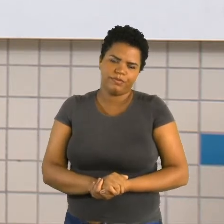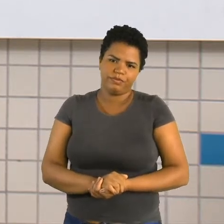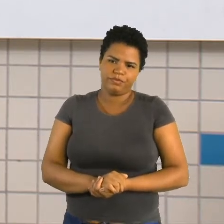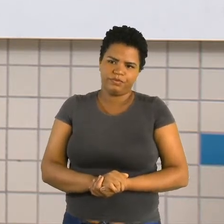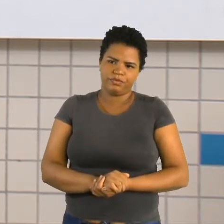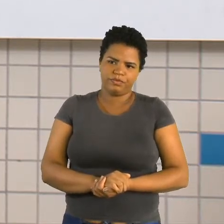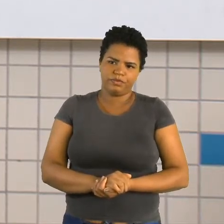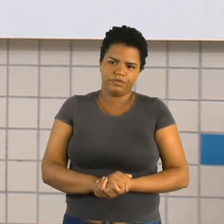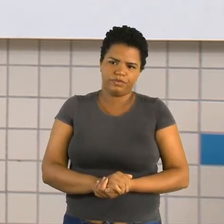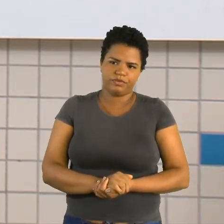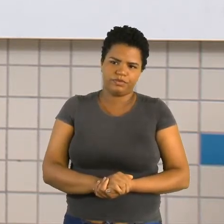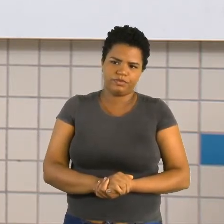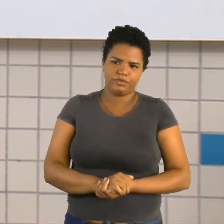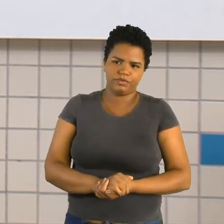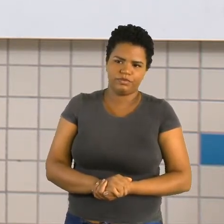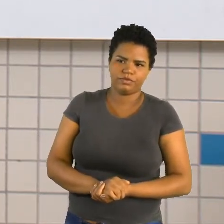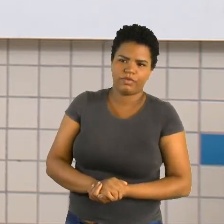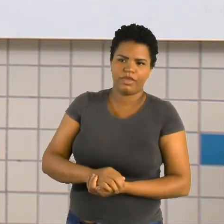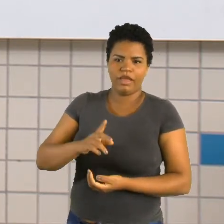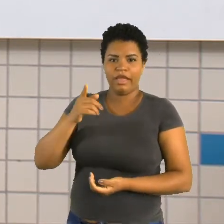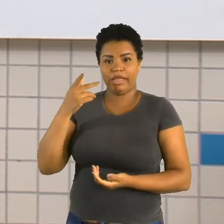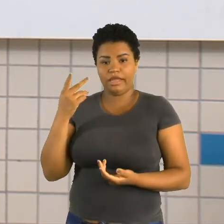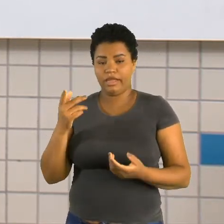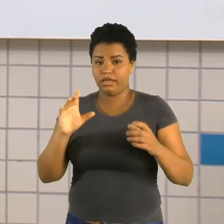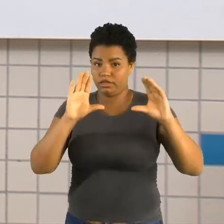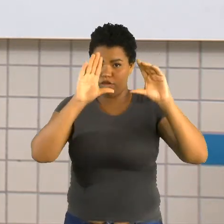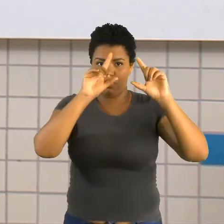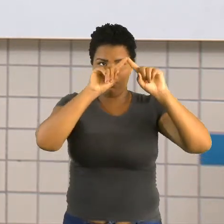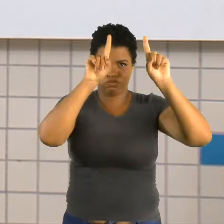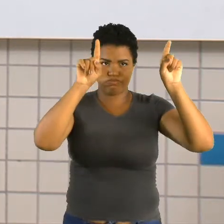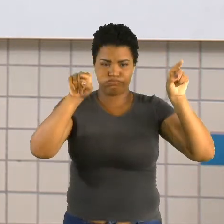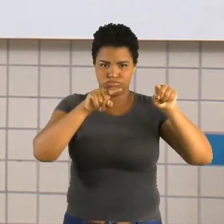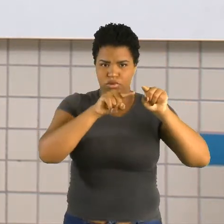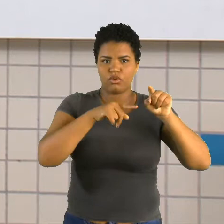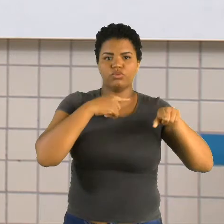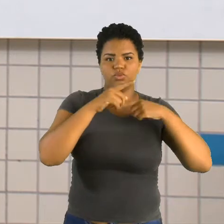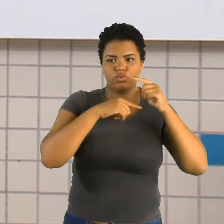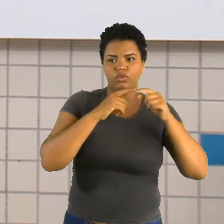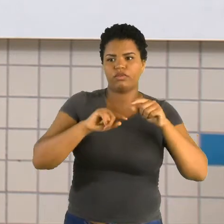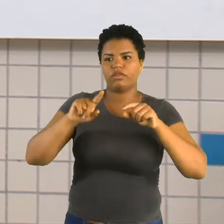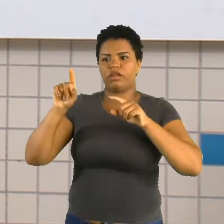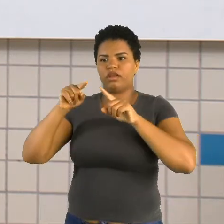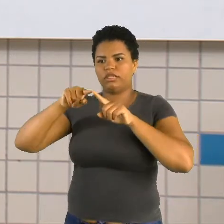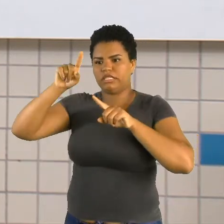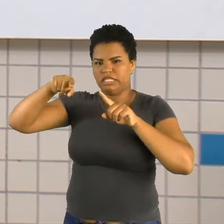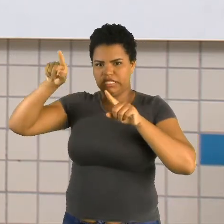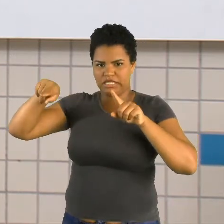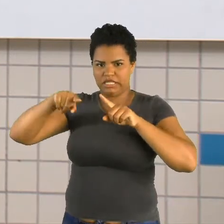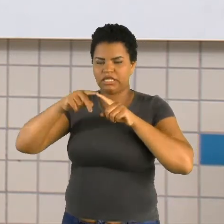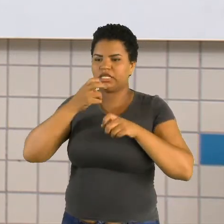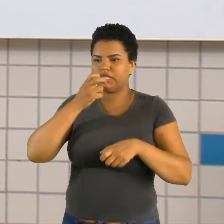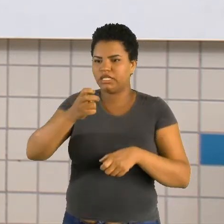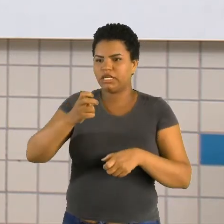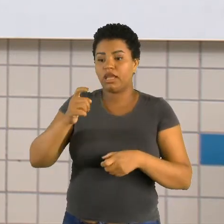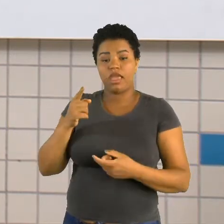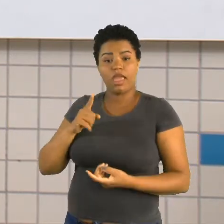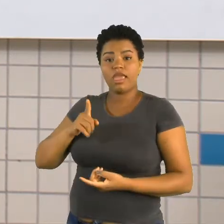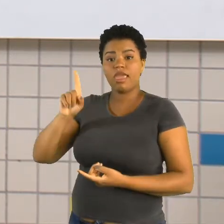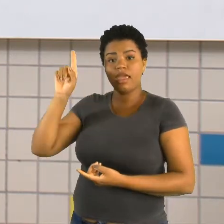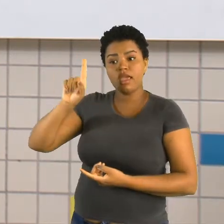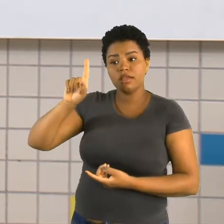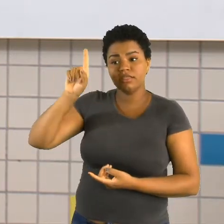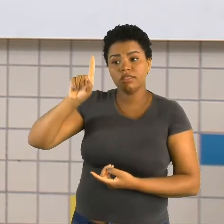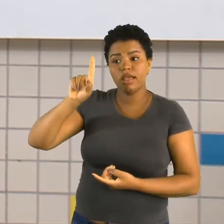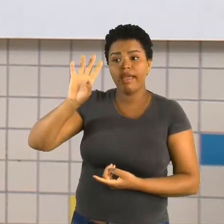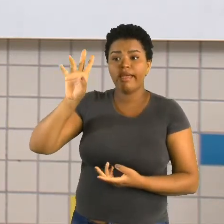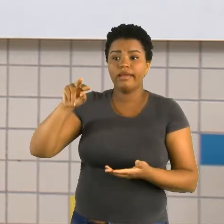Balão fala dupla, balão de grito. E olha esse balão aqui. É um balão que tem um ponto de